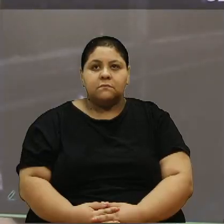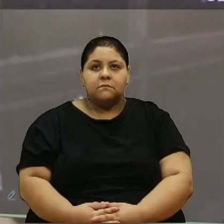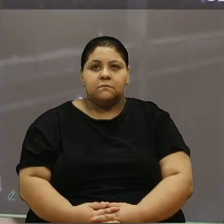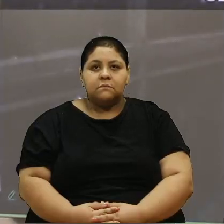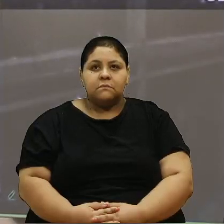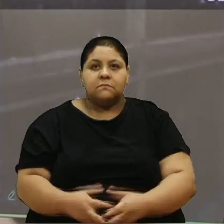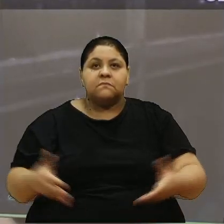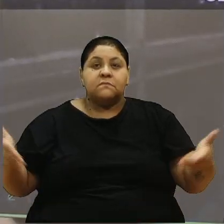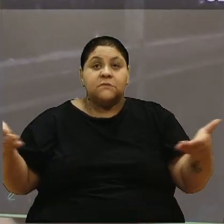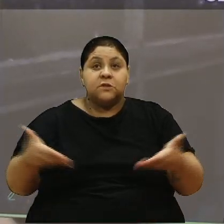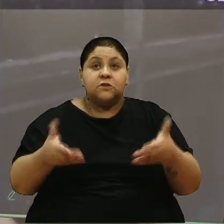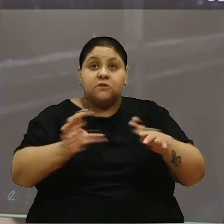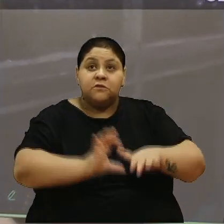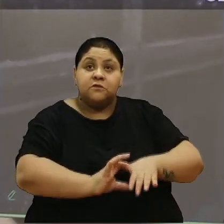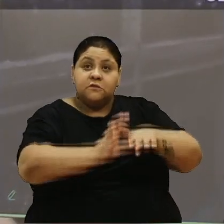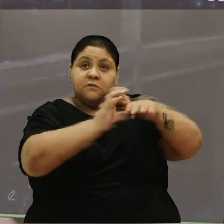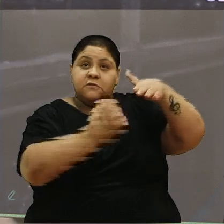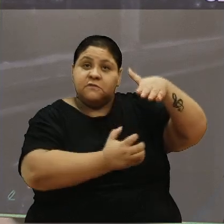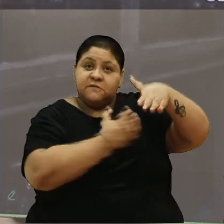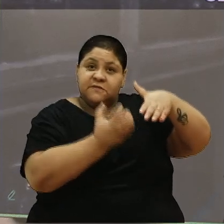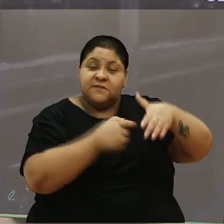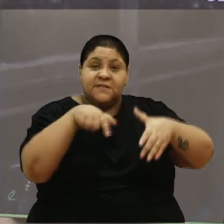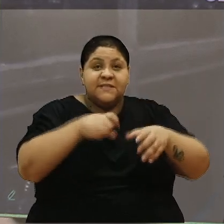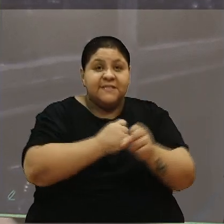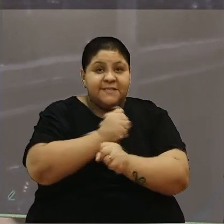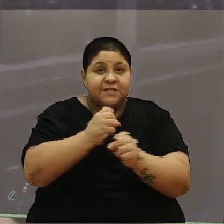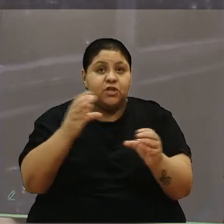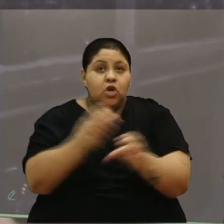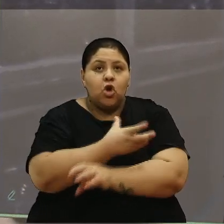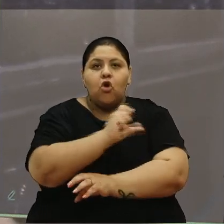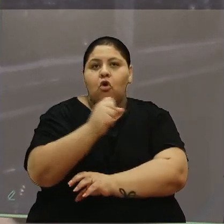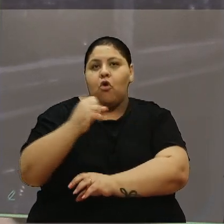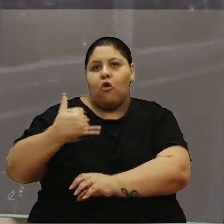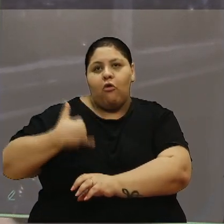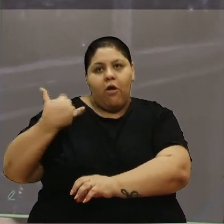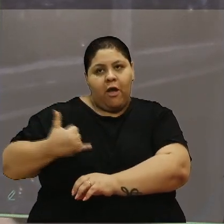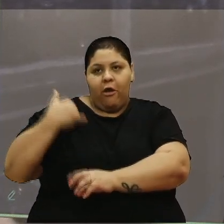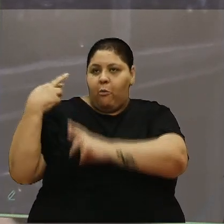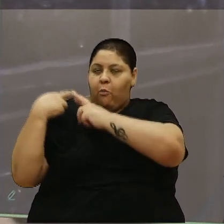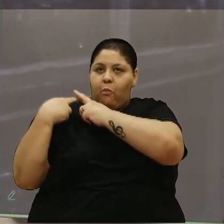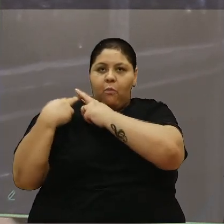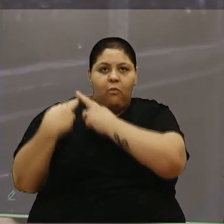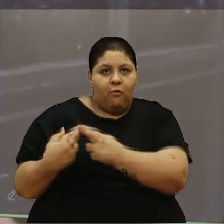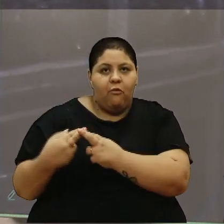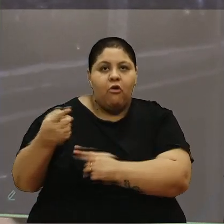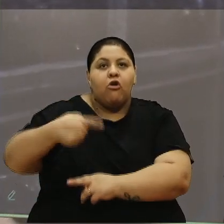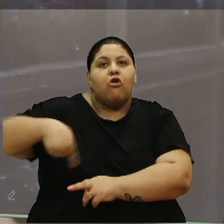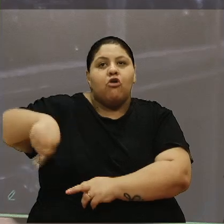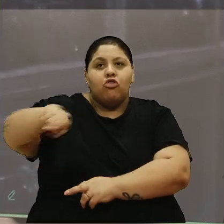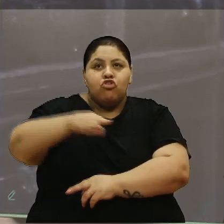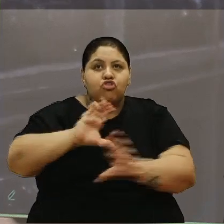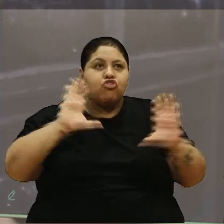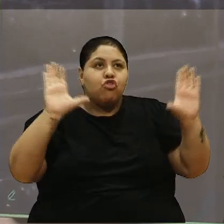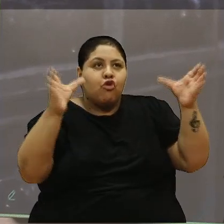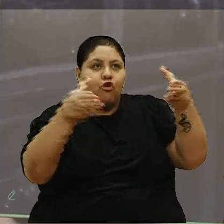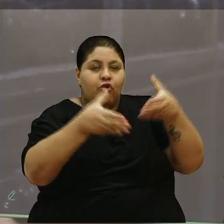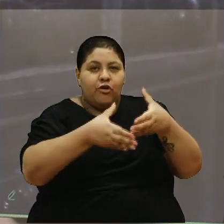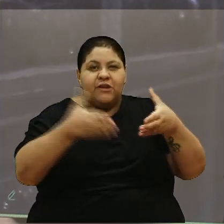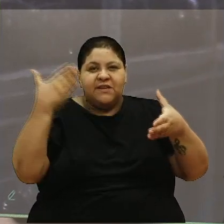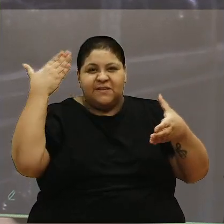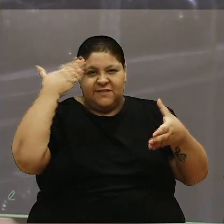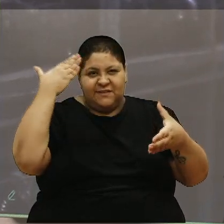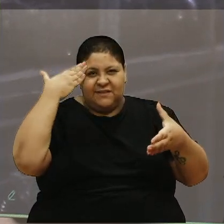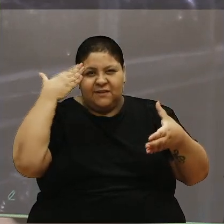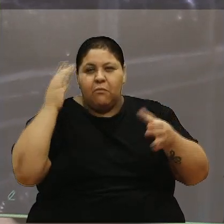Estar à frente da Autotrave no ano em que ela completa 80 anos é uma grande responsabilidade. O nosso time tem consciência disso e